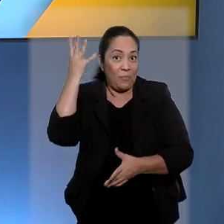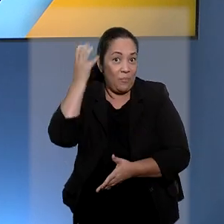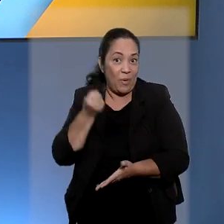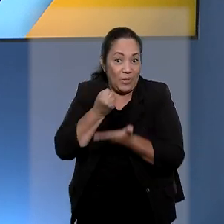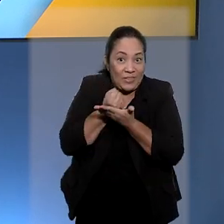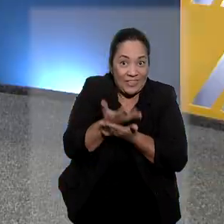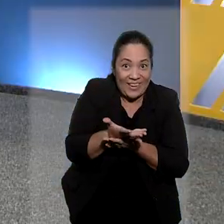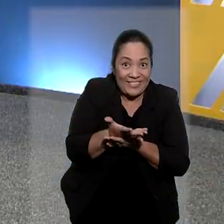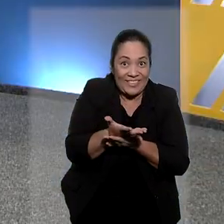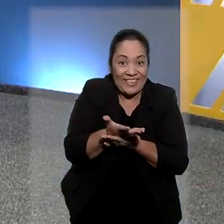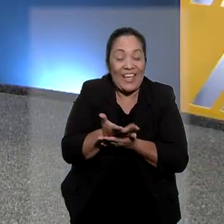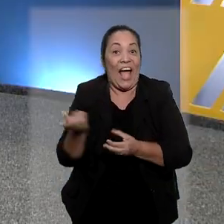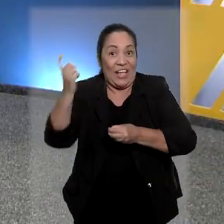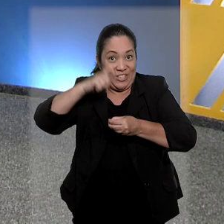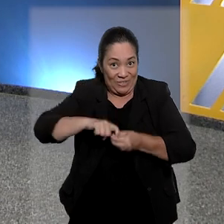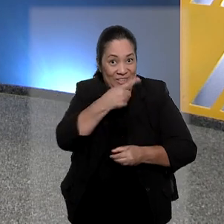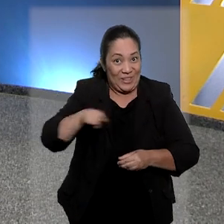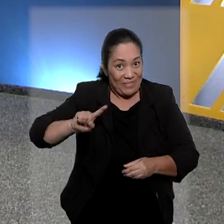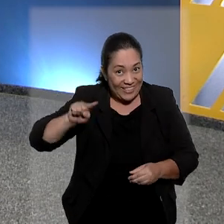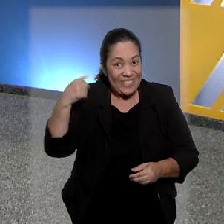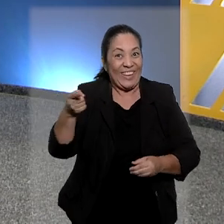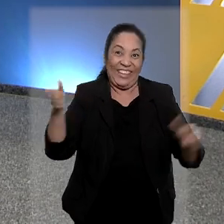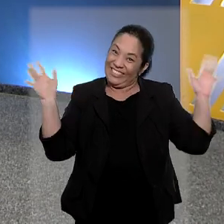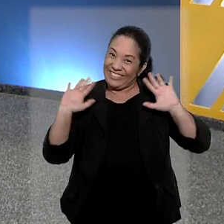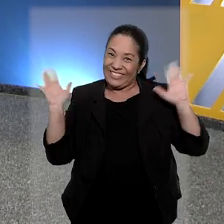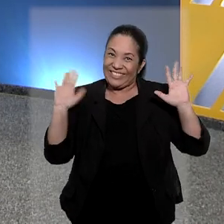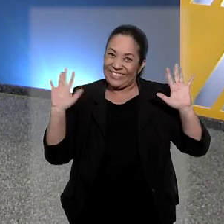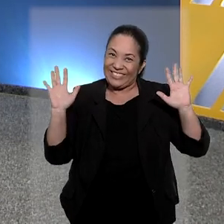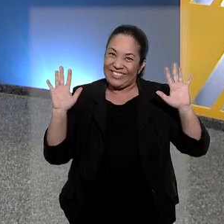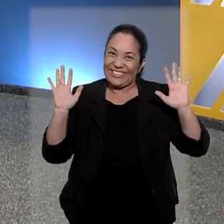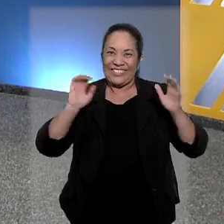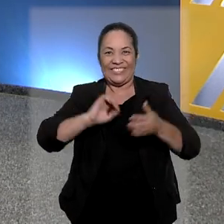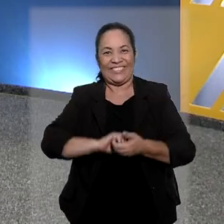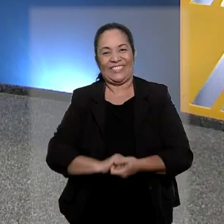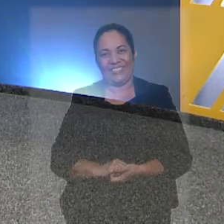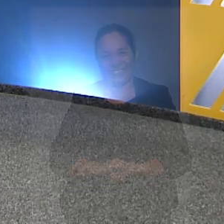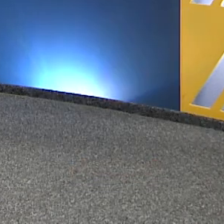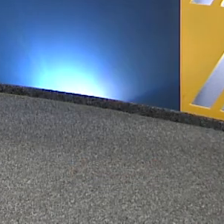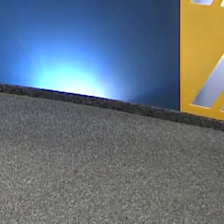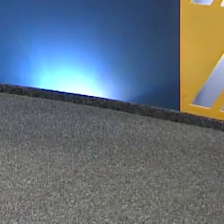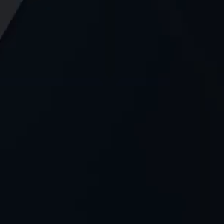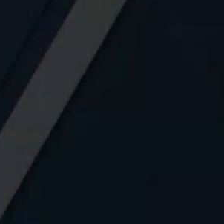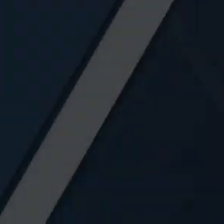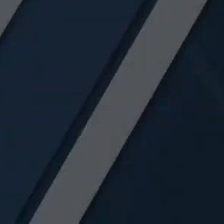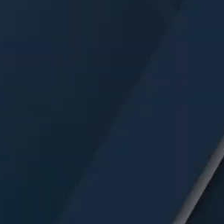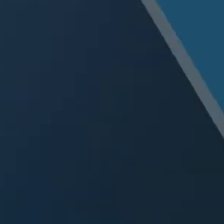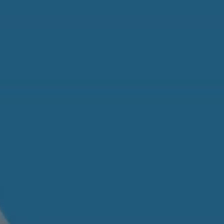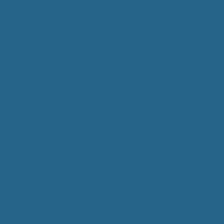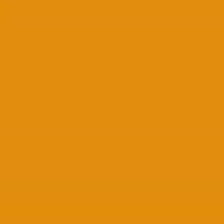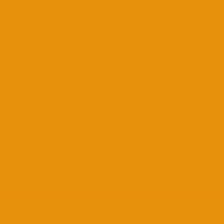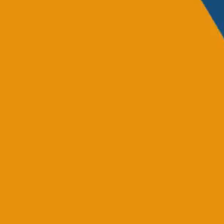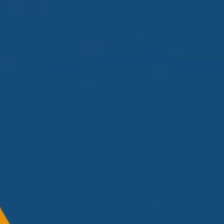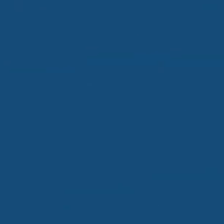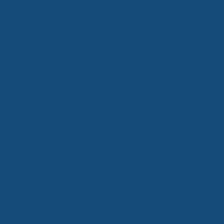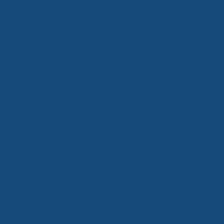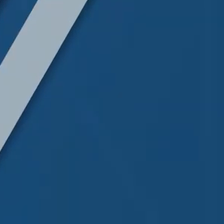podcast. A gente volta semana que vem. Tchau, tchau! Tchau! Tchau,